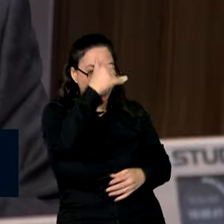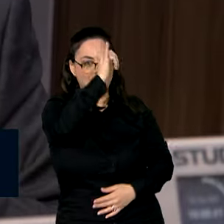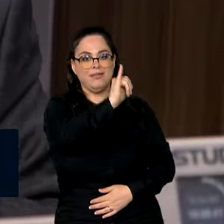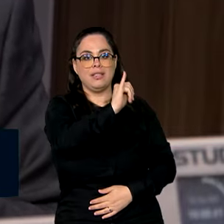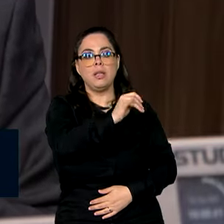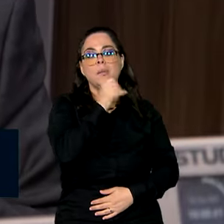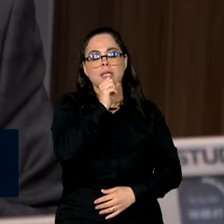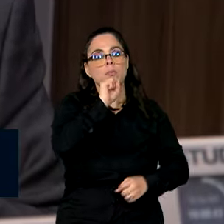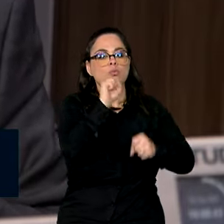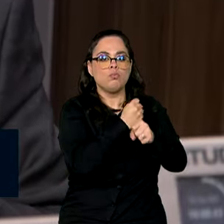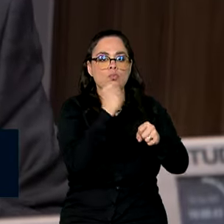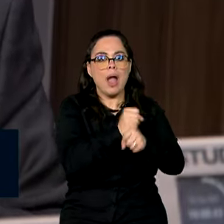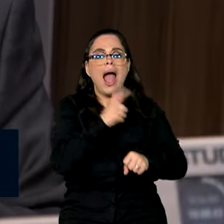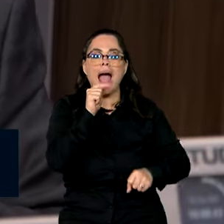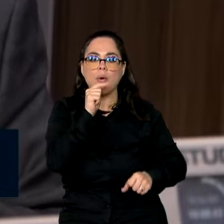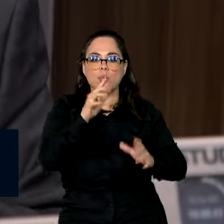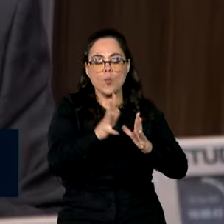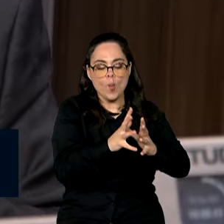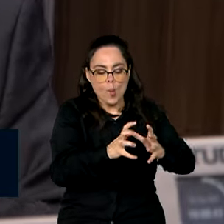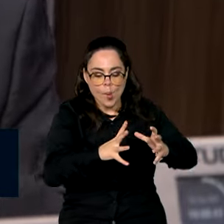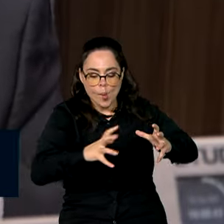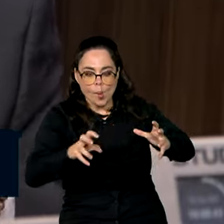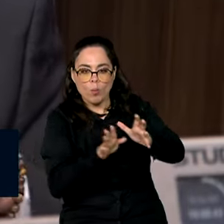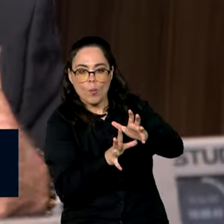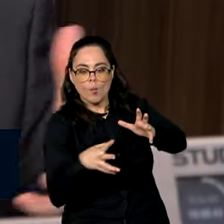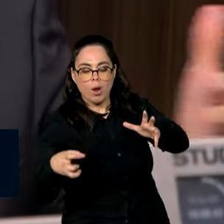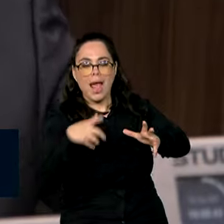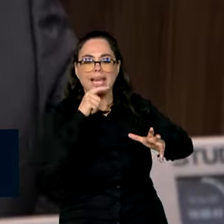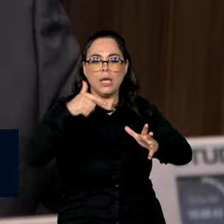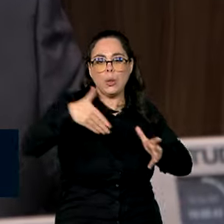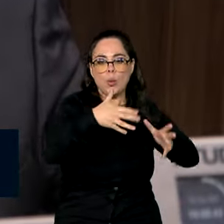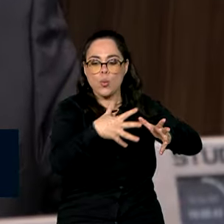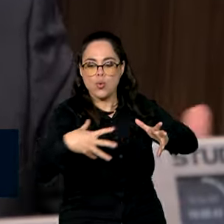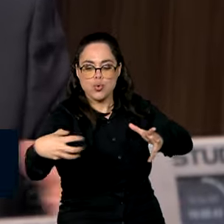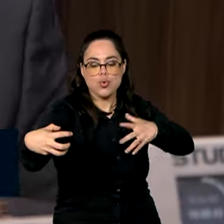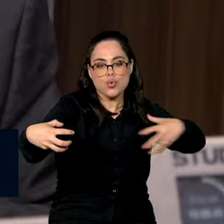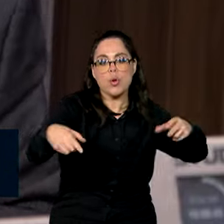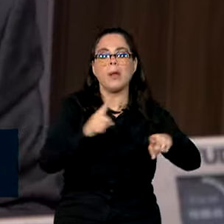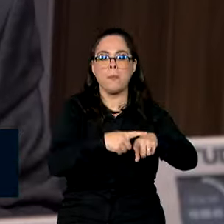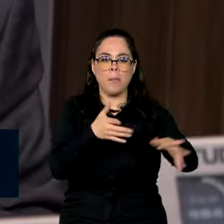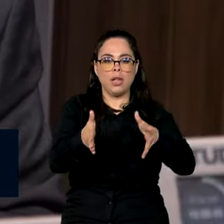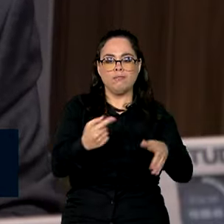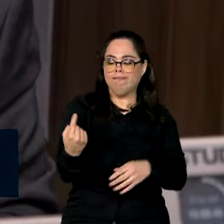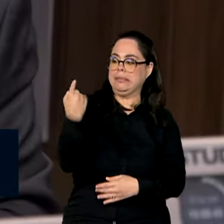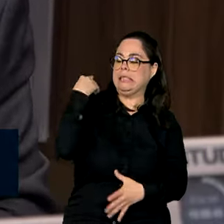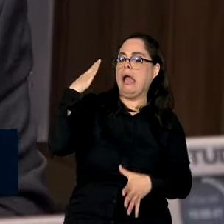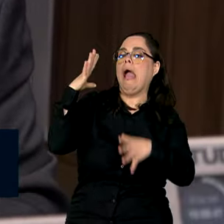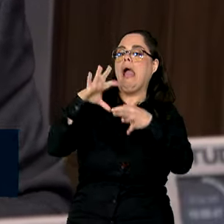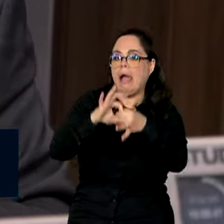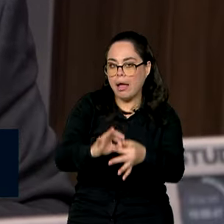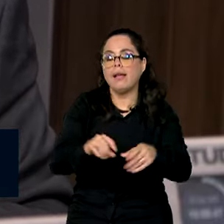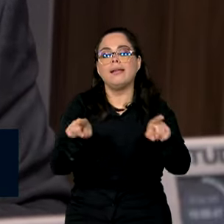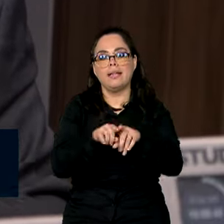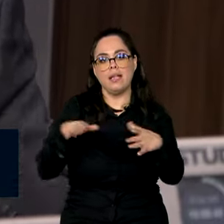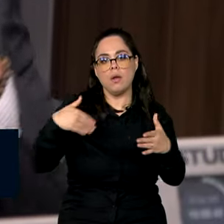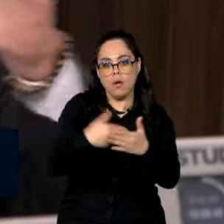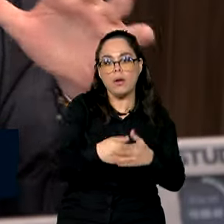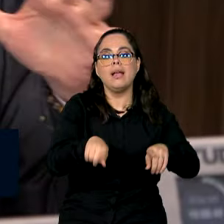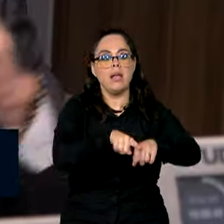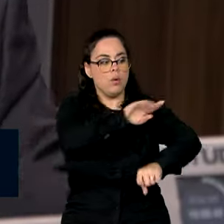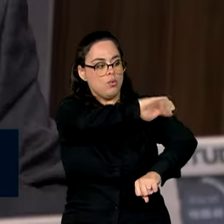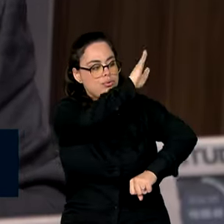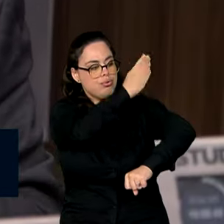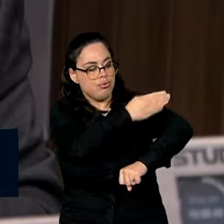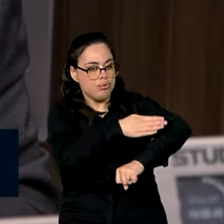de macro e microdrenagem eh foram feitos com com os recursos alocados a partir daquela época grandes obras de contenção de encosta no